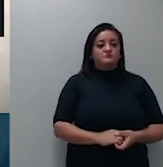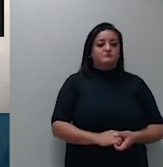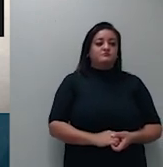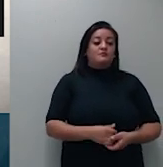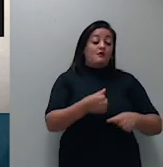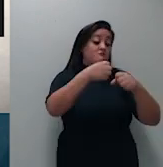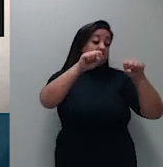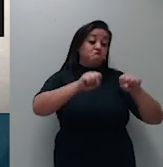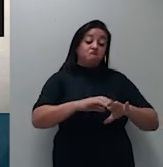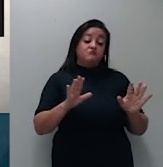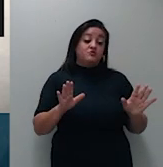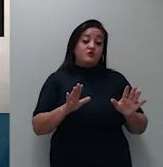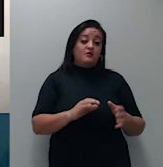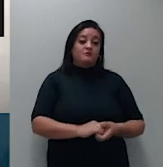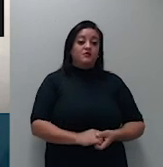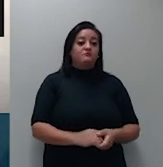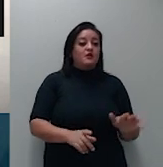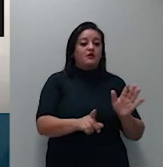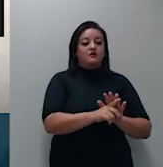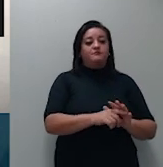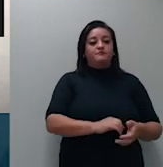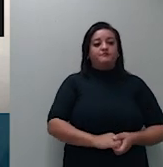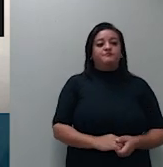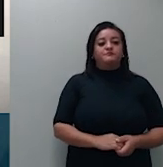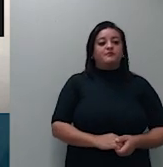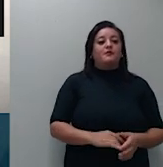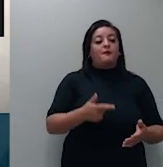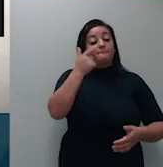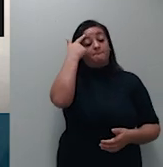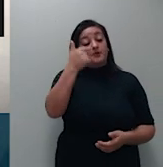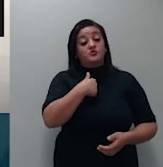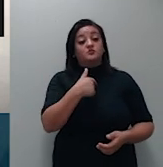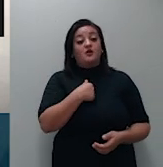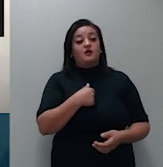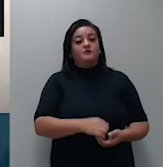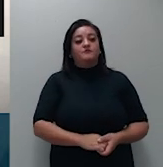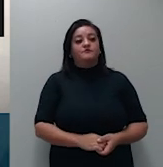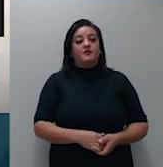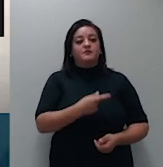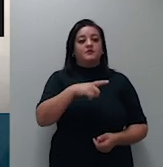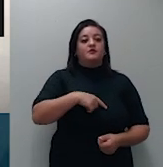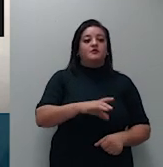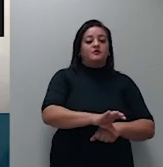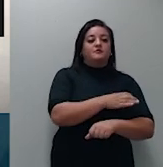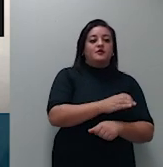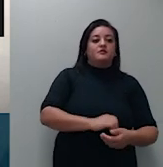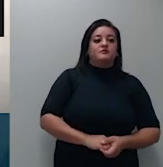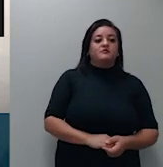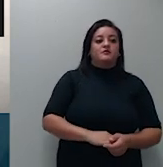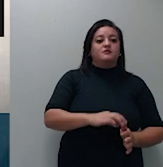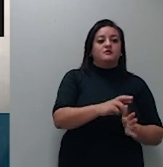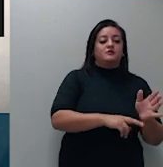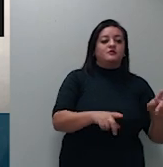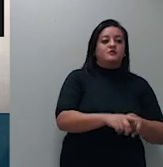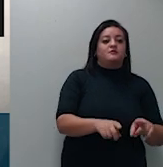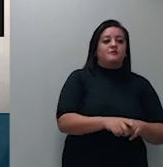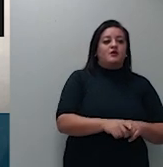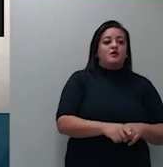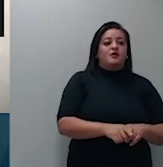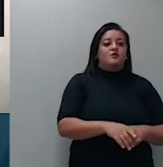é o sistema né da Lei assim assim o credor figurará na listagem